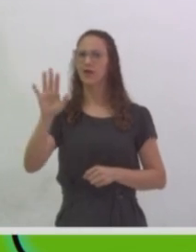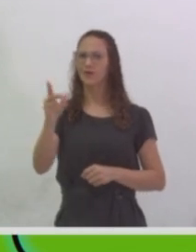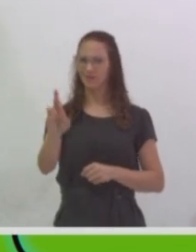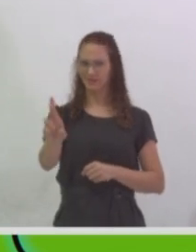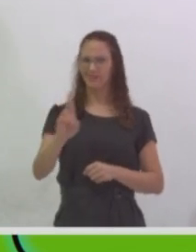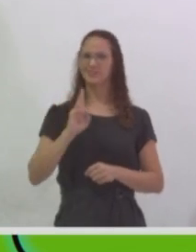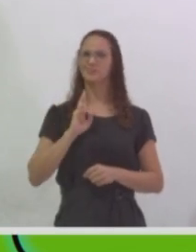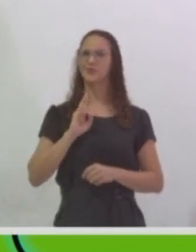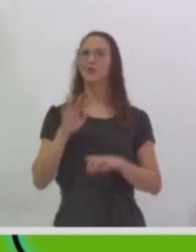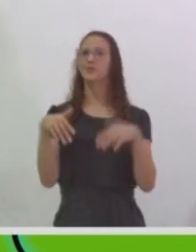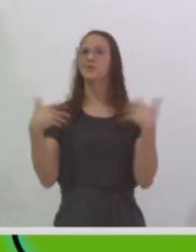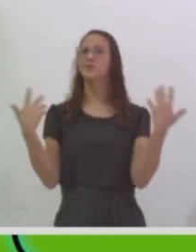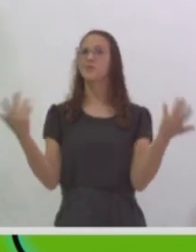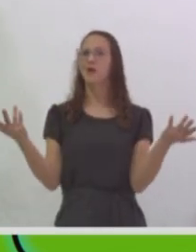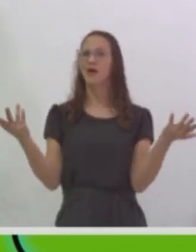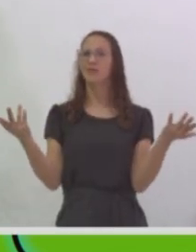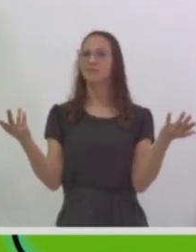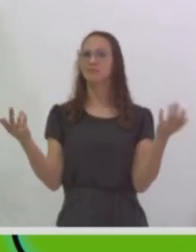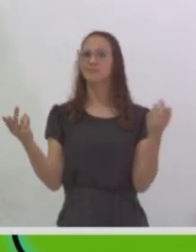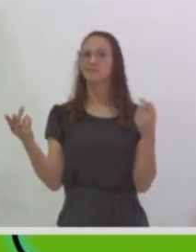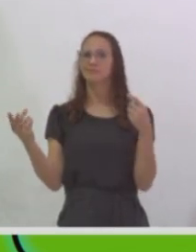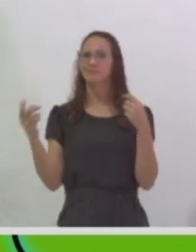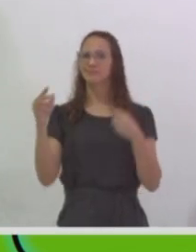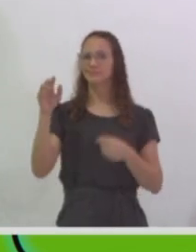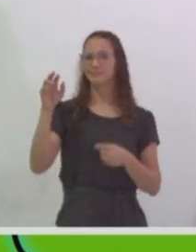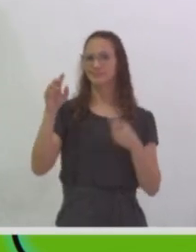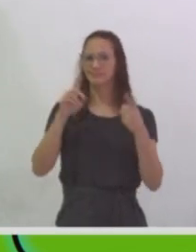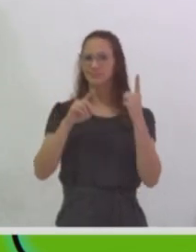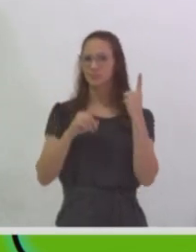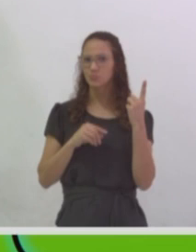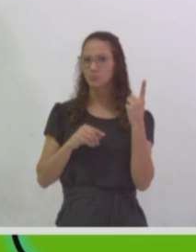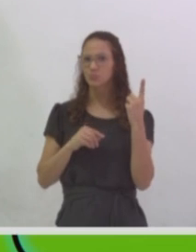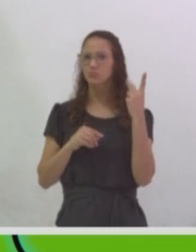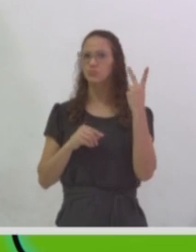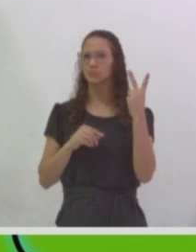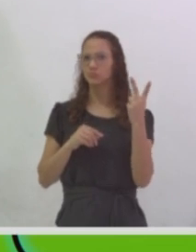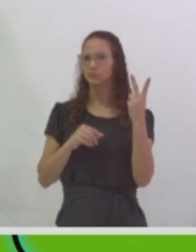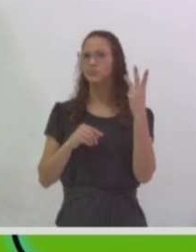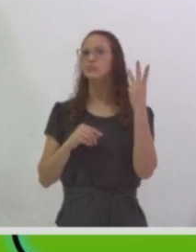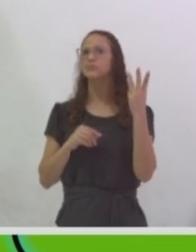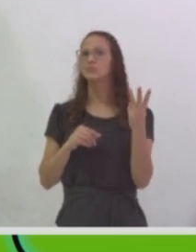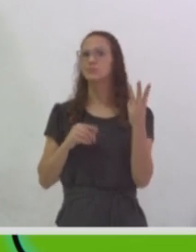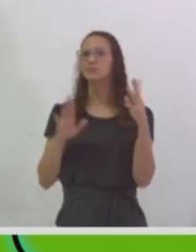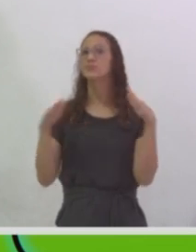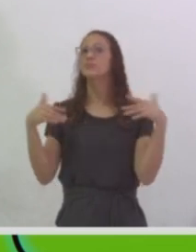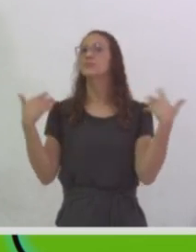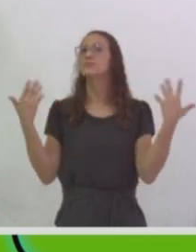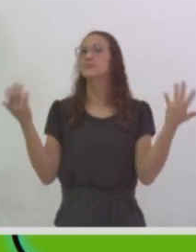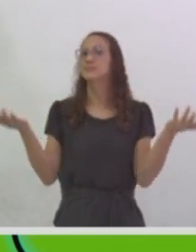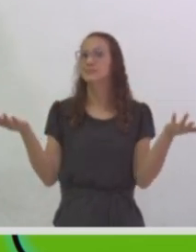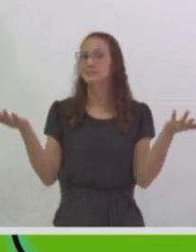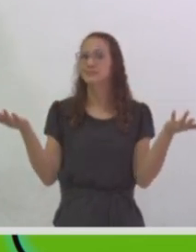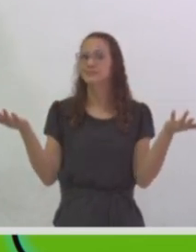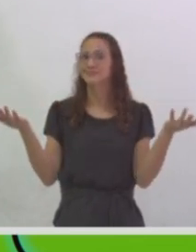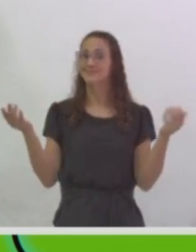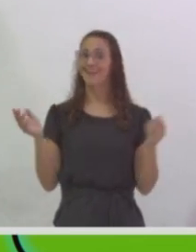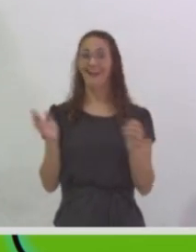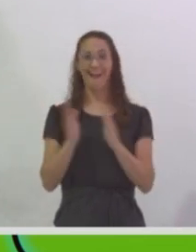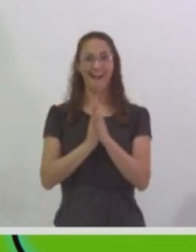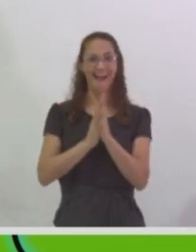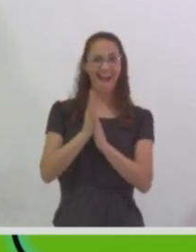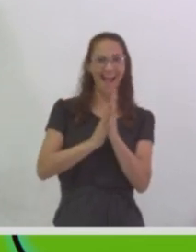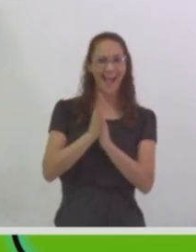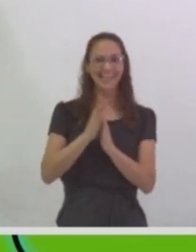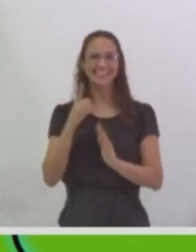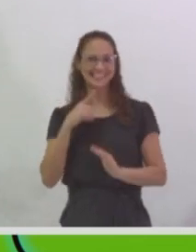personagem? Renato, Felipe ou Heitor? Opa! Temos aqui alguém aqui para fazer